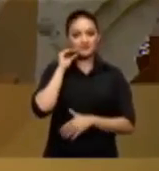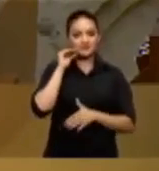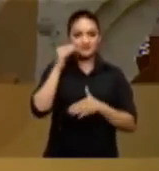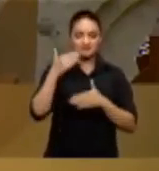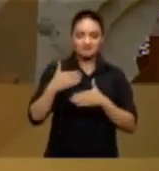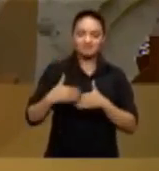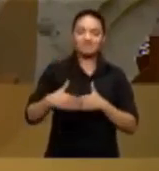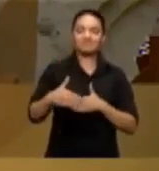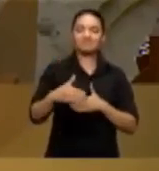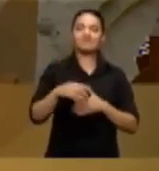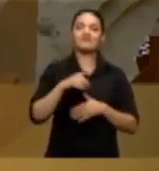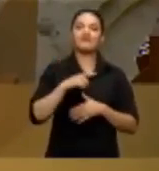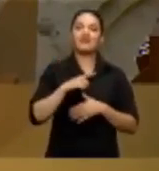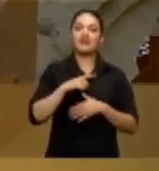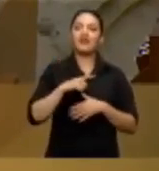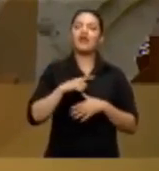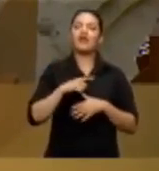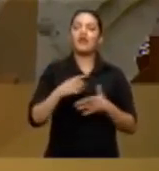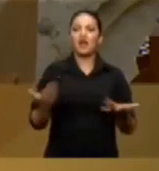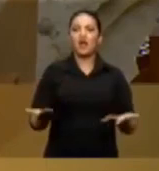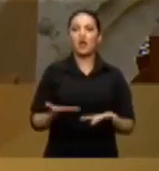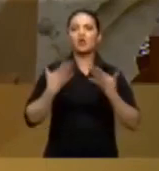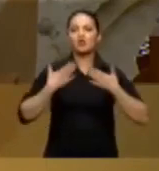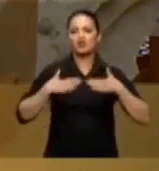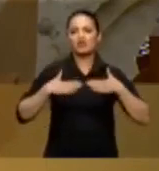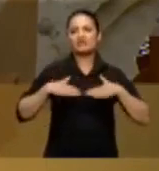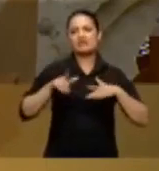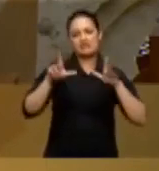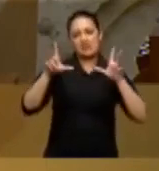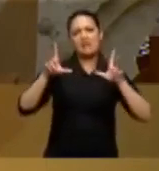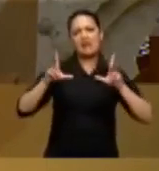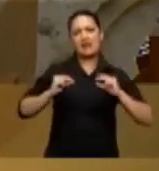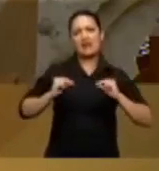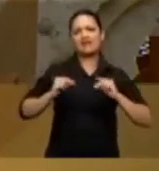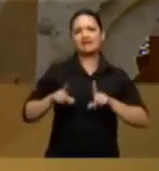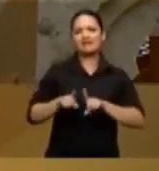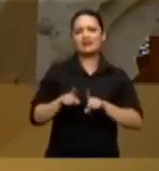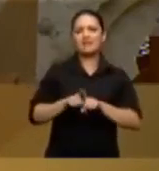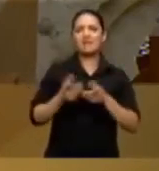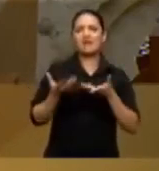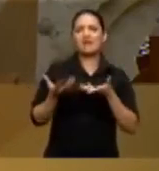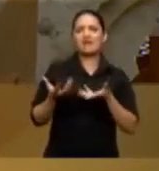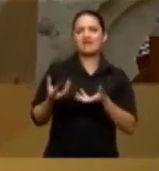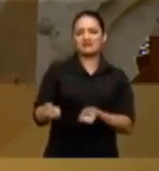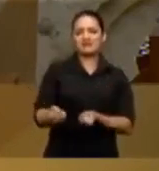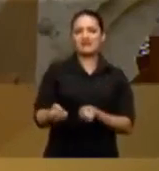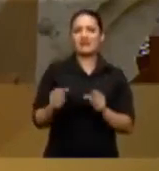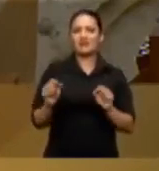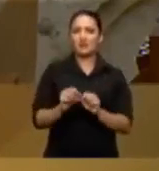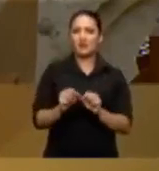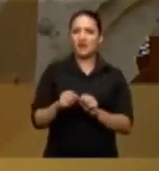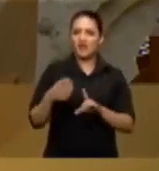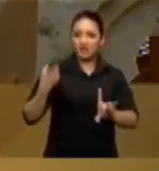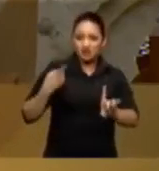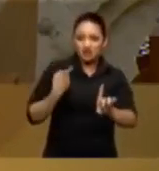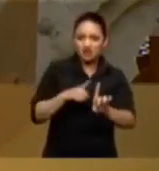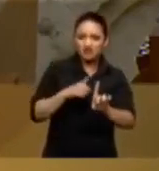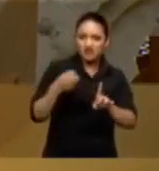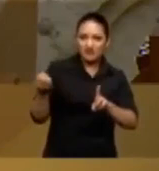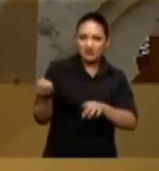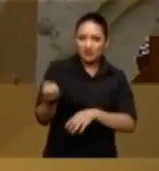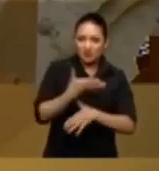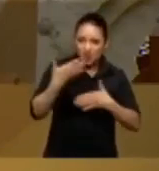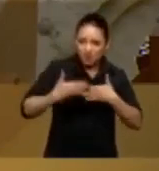tenha merecido descanso e que possa aceitar igualmente novos desafios,